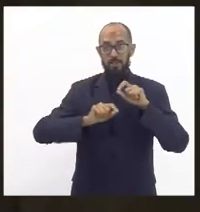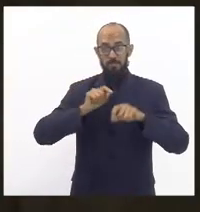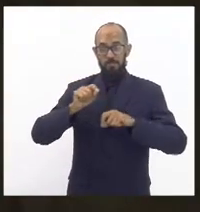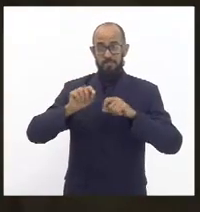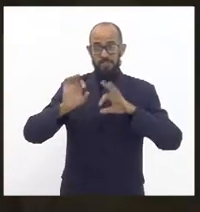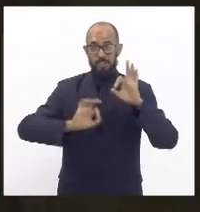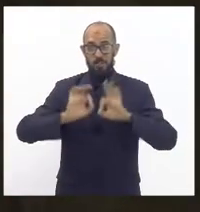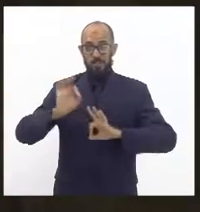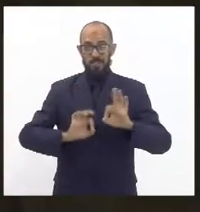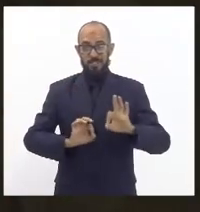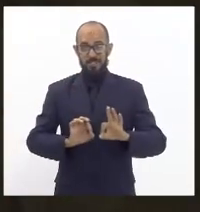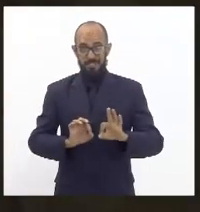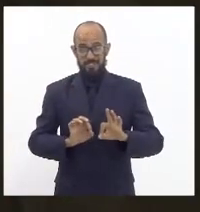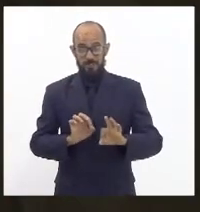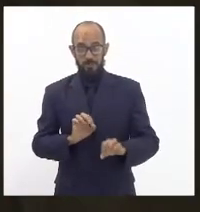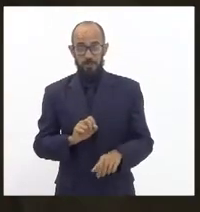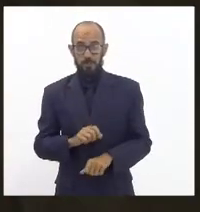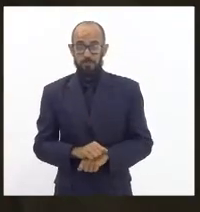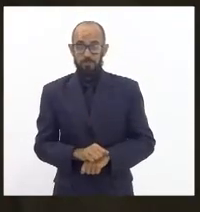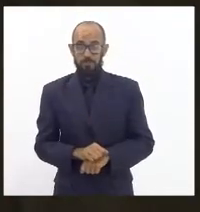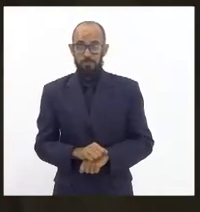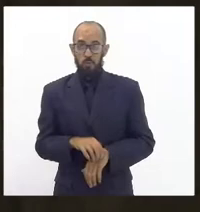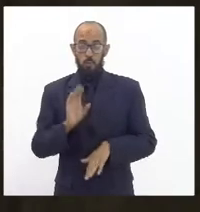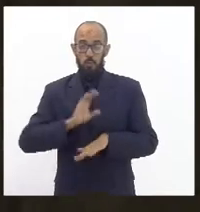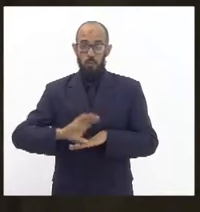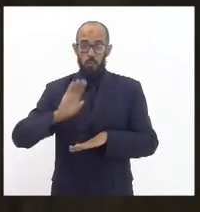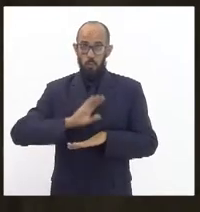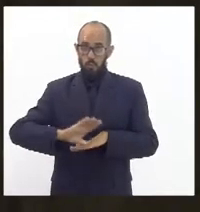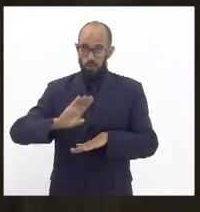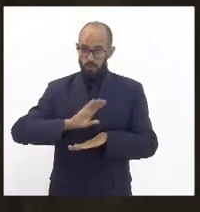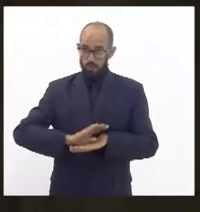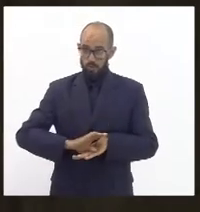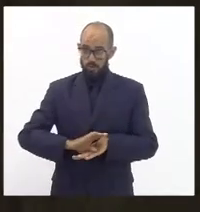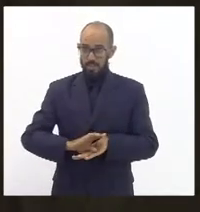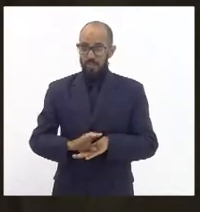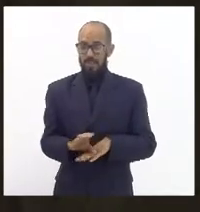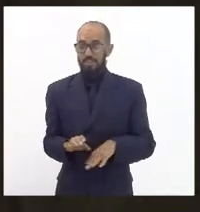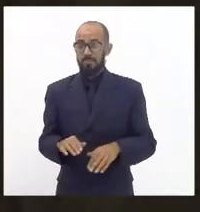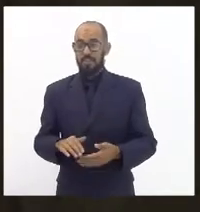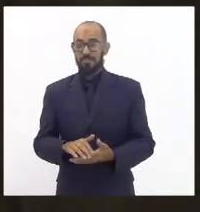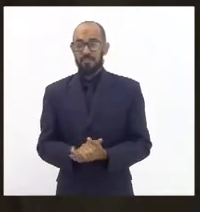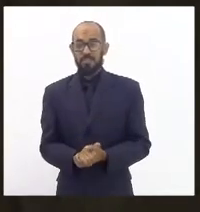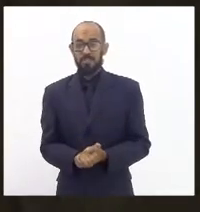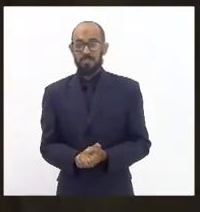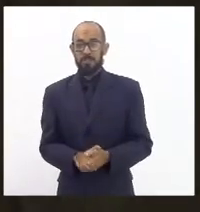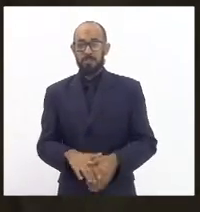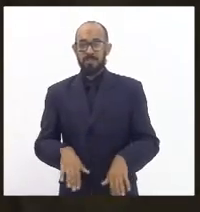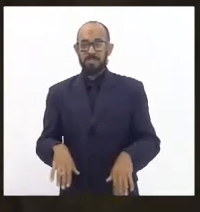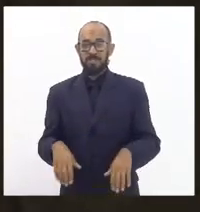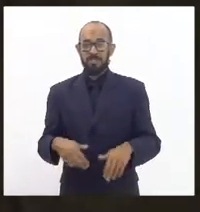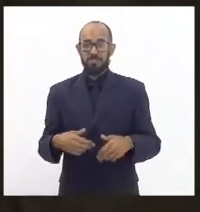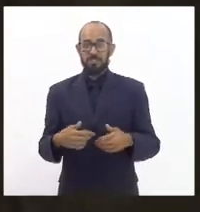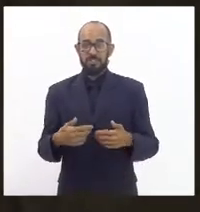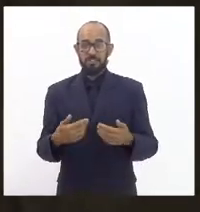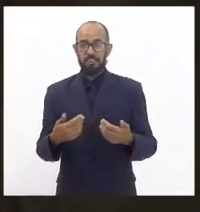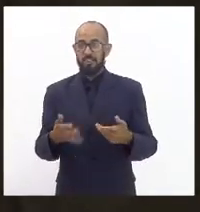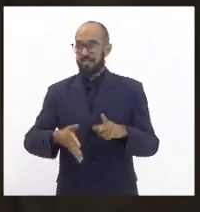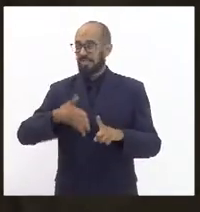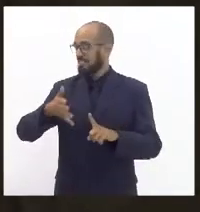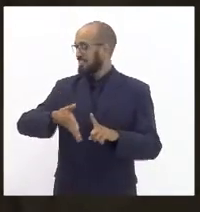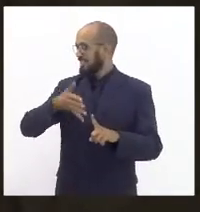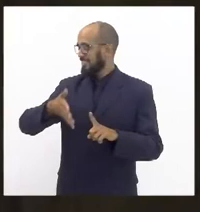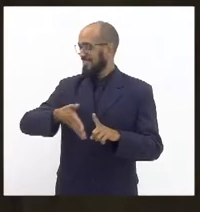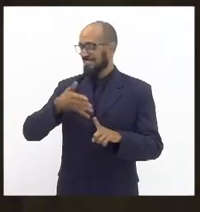organizando exatamente um curso é para nós trabalhar nos através de palestras